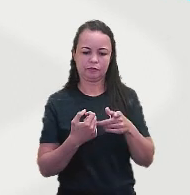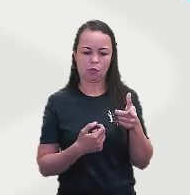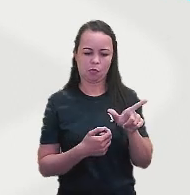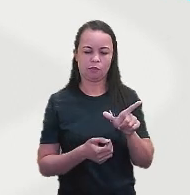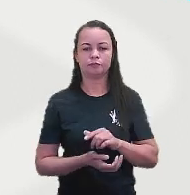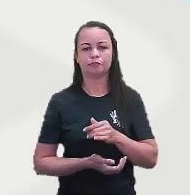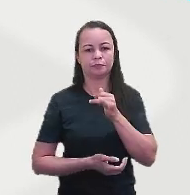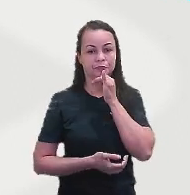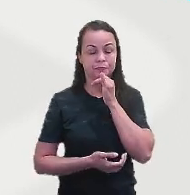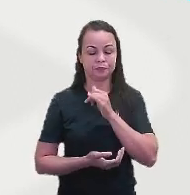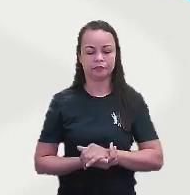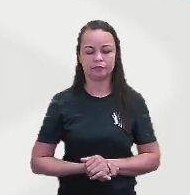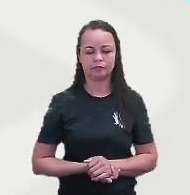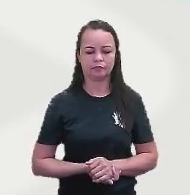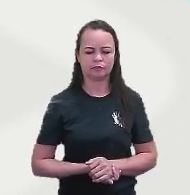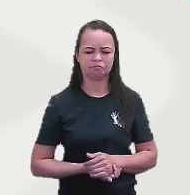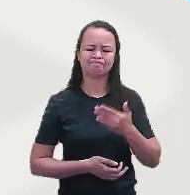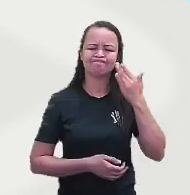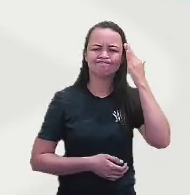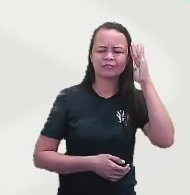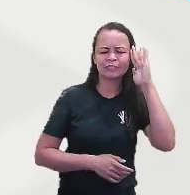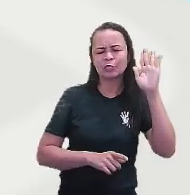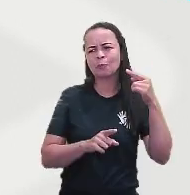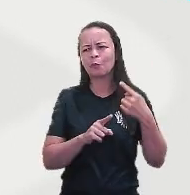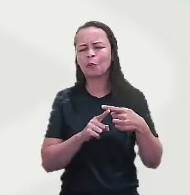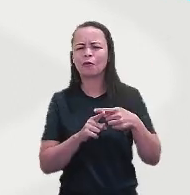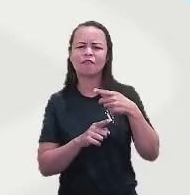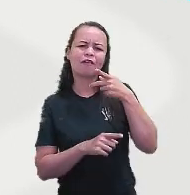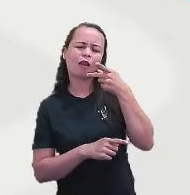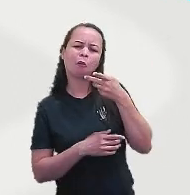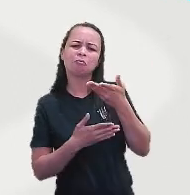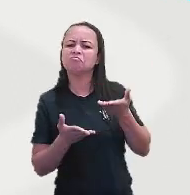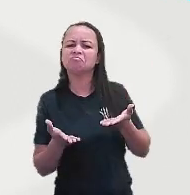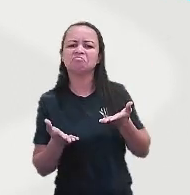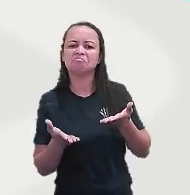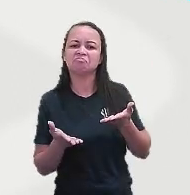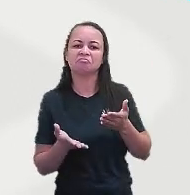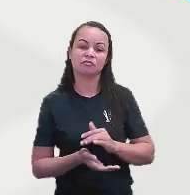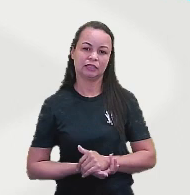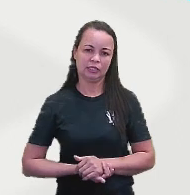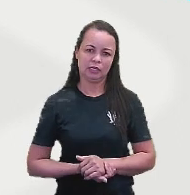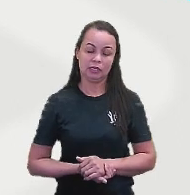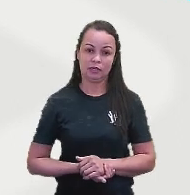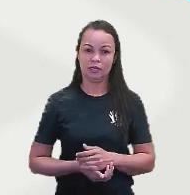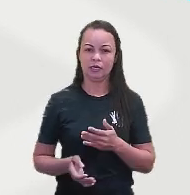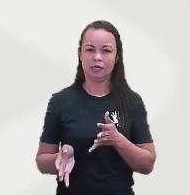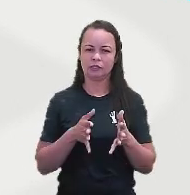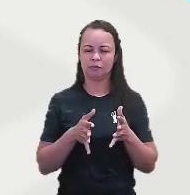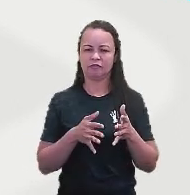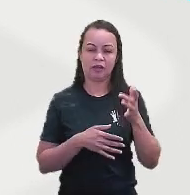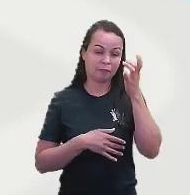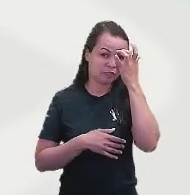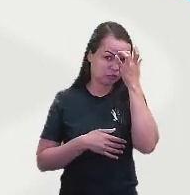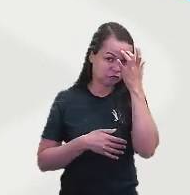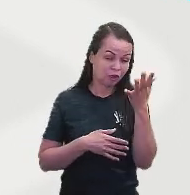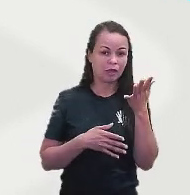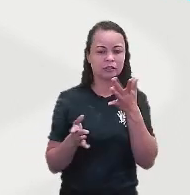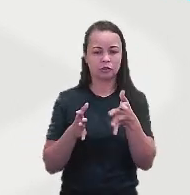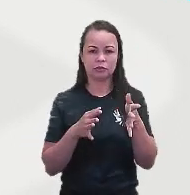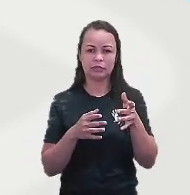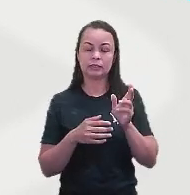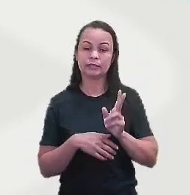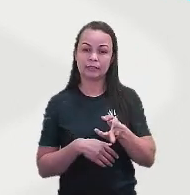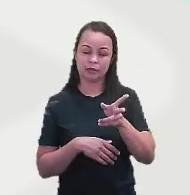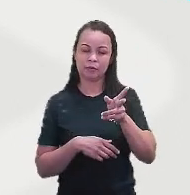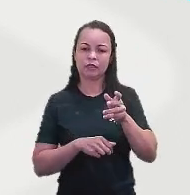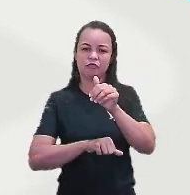exemplo, não entendo o porquê de você ter falado isso, tá? Então, para ficar mais fácil, sempre que tiver a presença